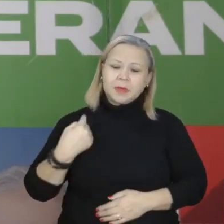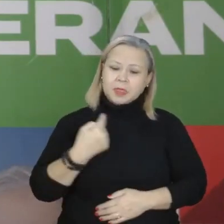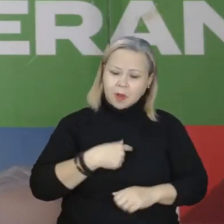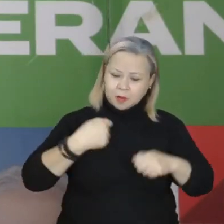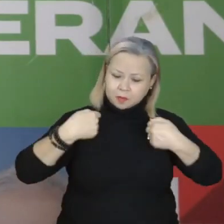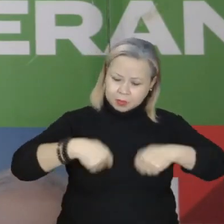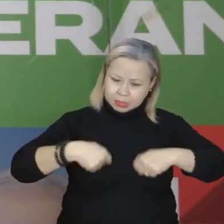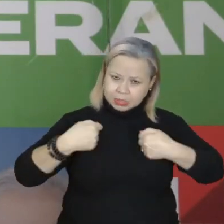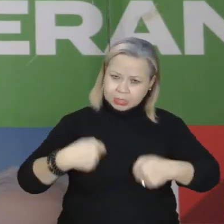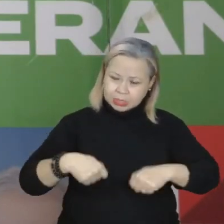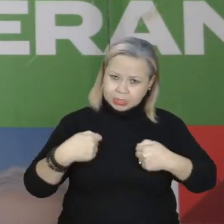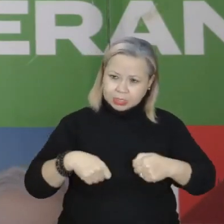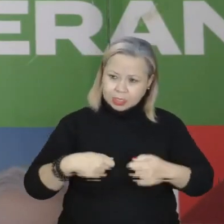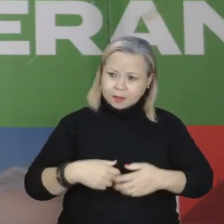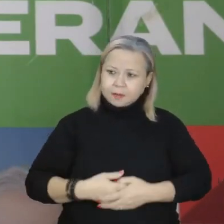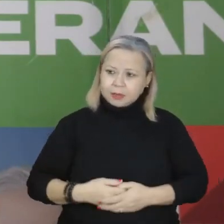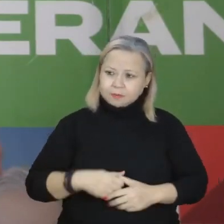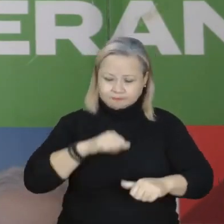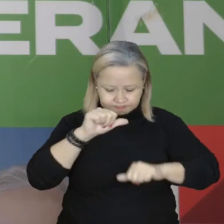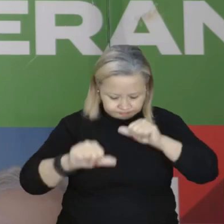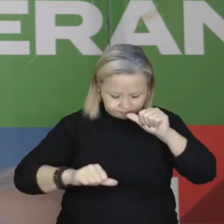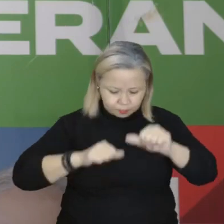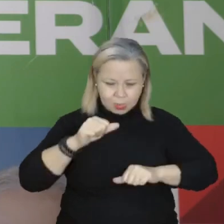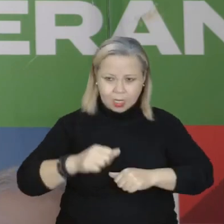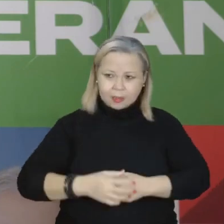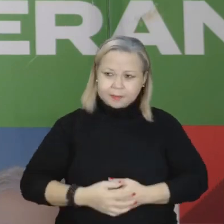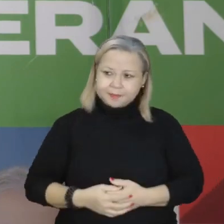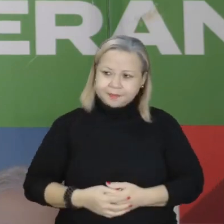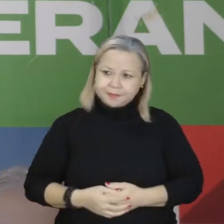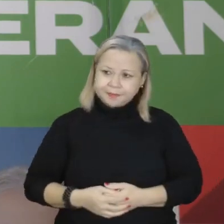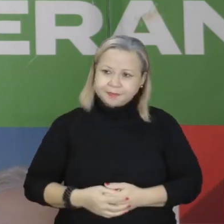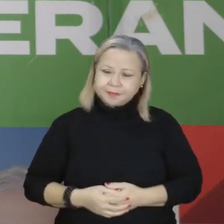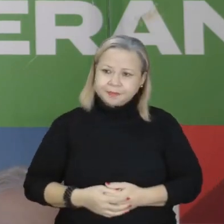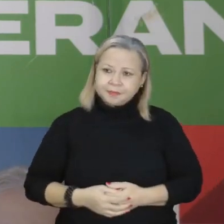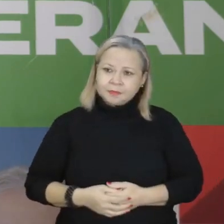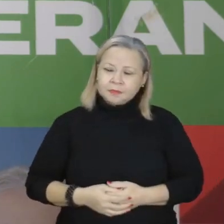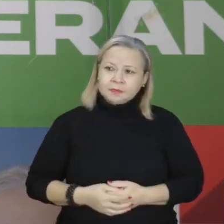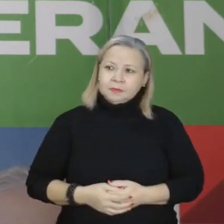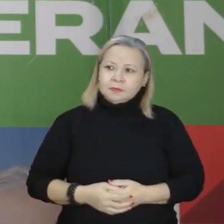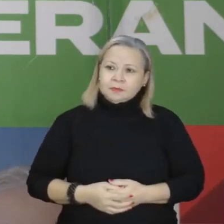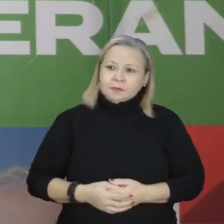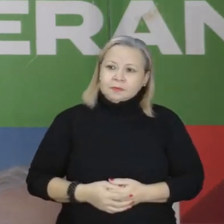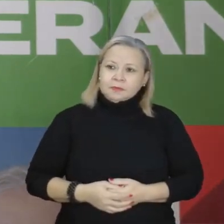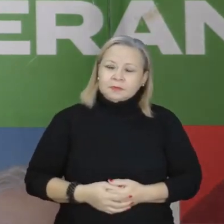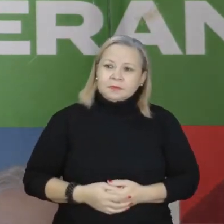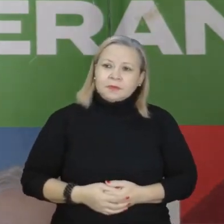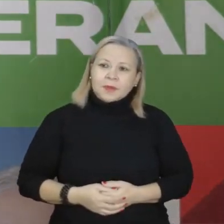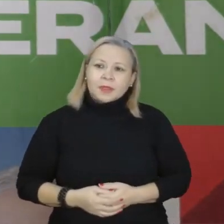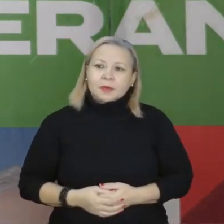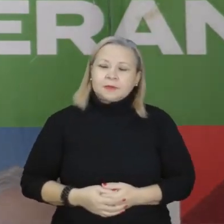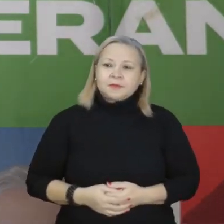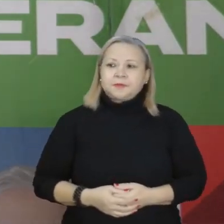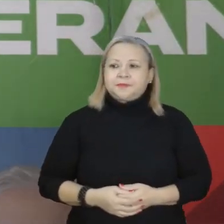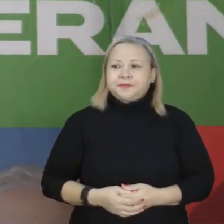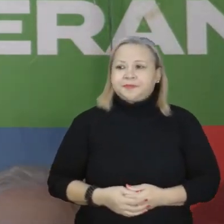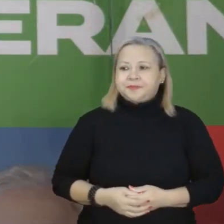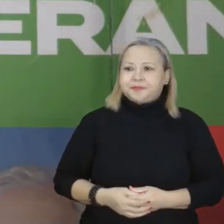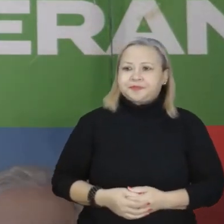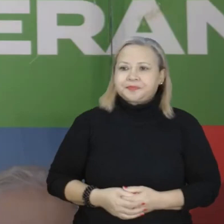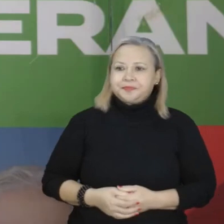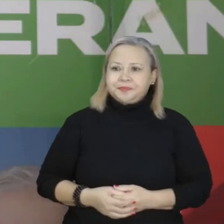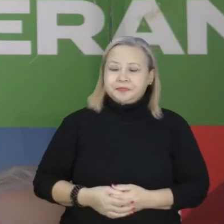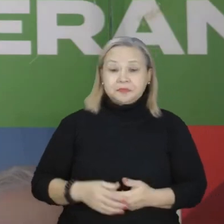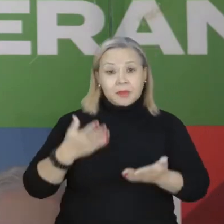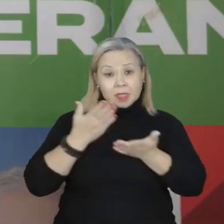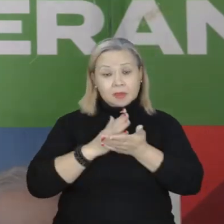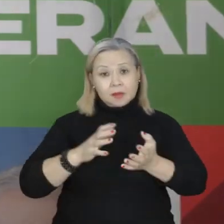precisa, sabe, mudar. Obrigado, pessoal. Boa tarde, valeu. É isso. E, para